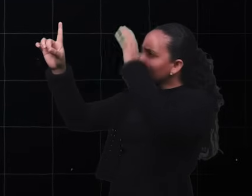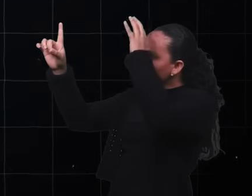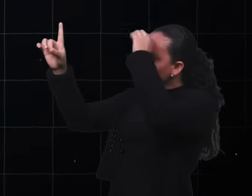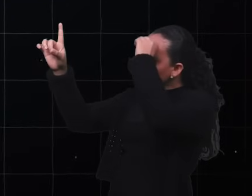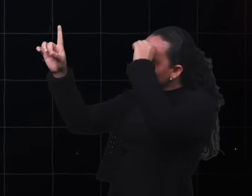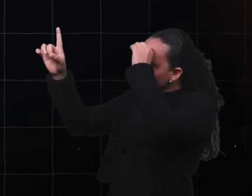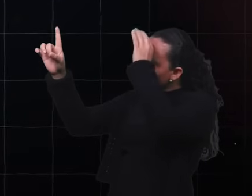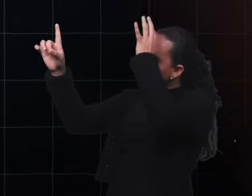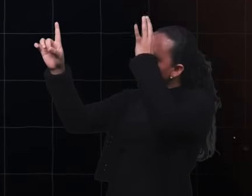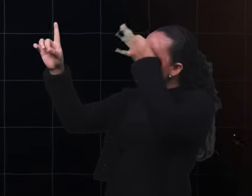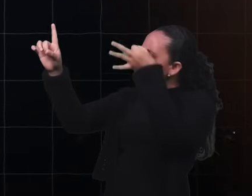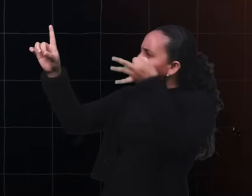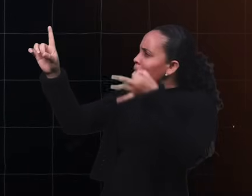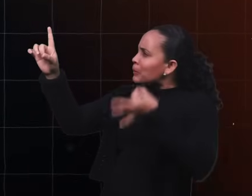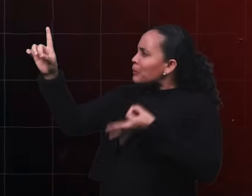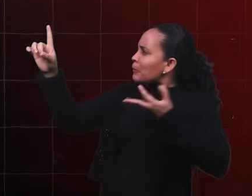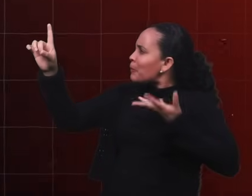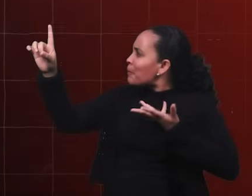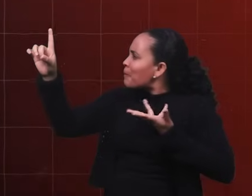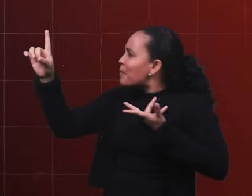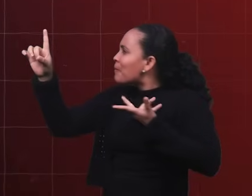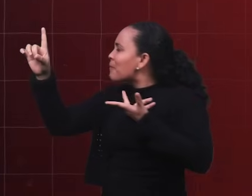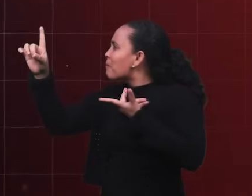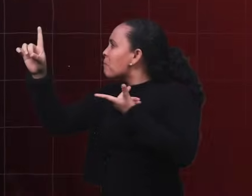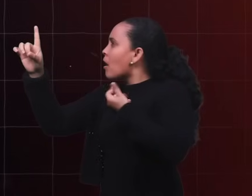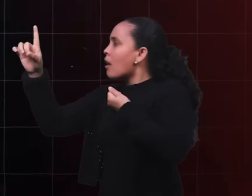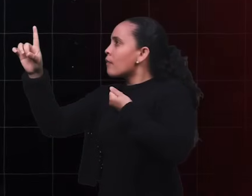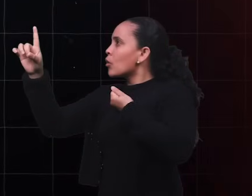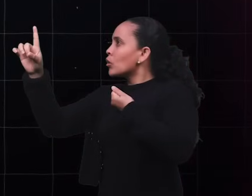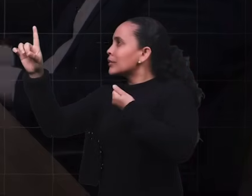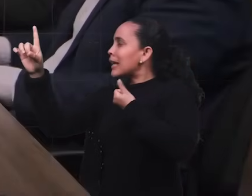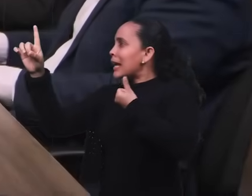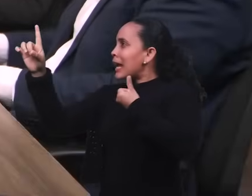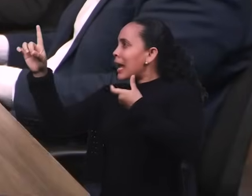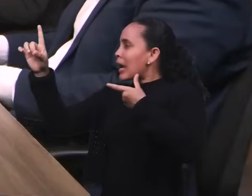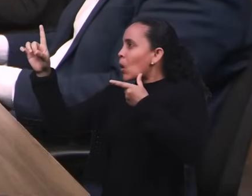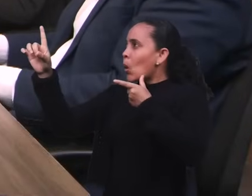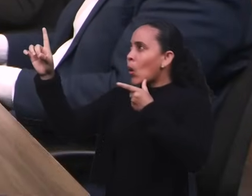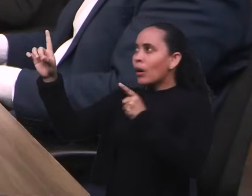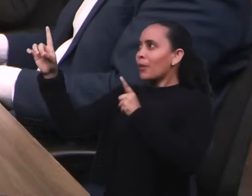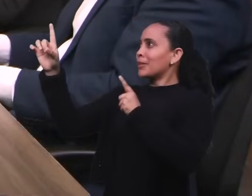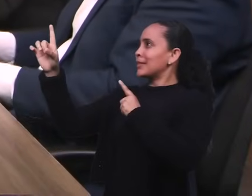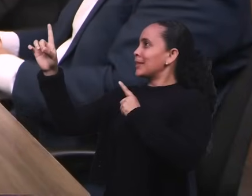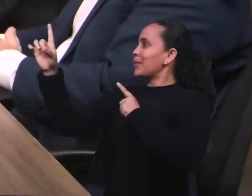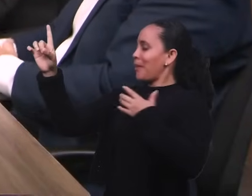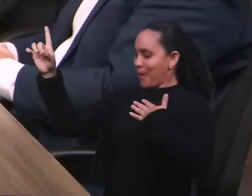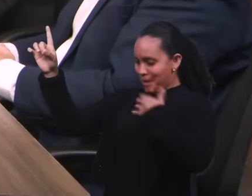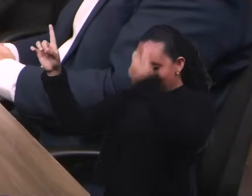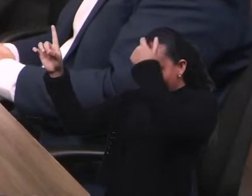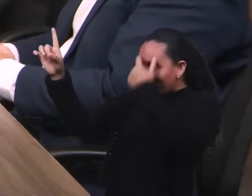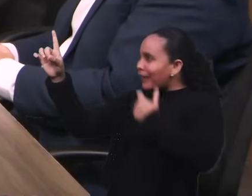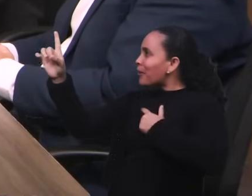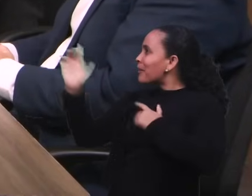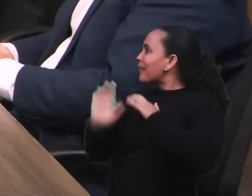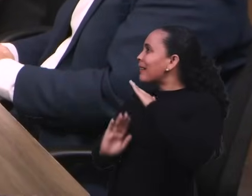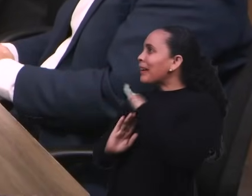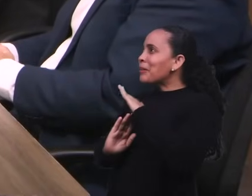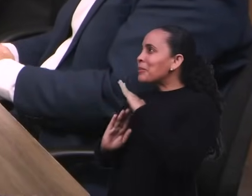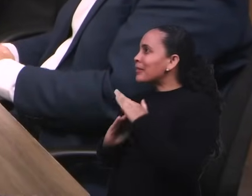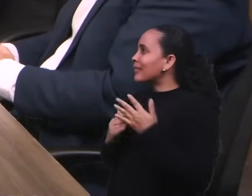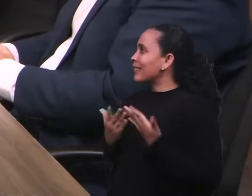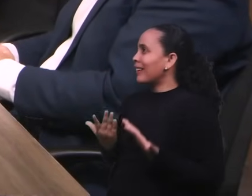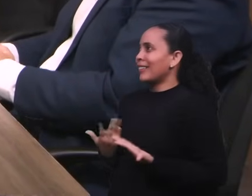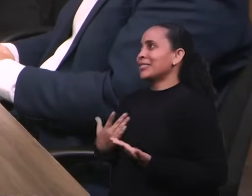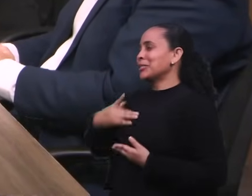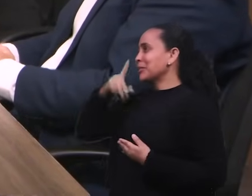é maravilhosíssima, tão alta que não a posso atingir. Então, o que Davi está falando aqui é exatamente, em outras palavras, o